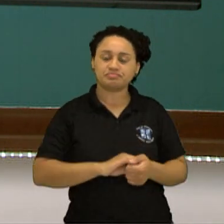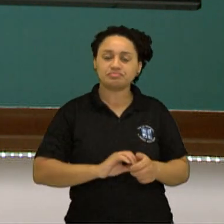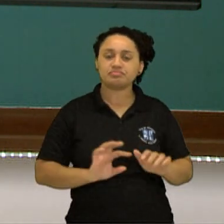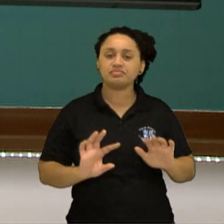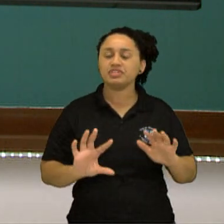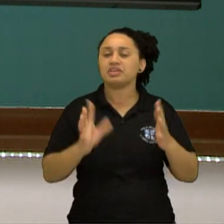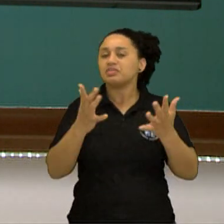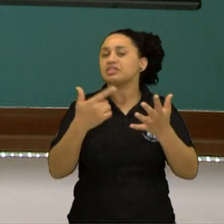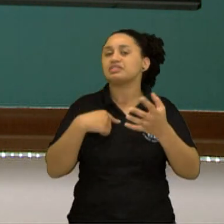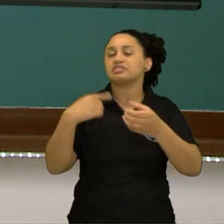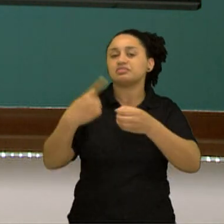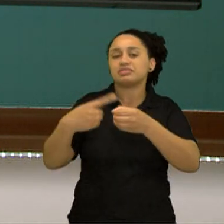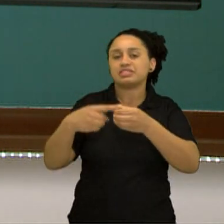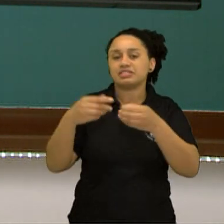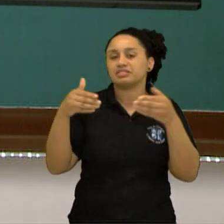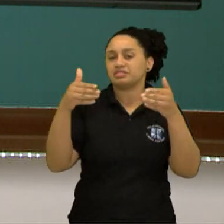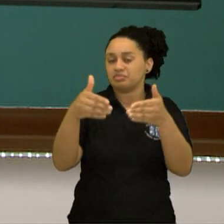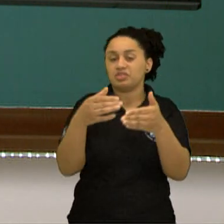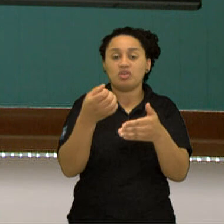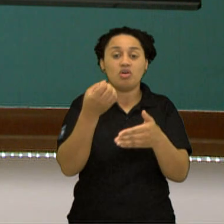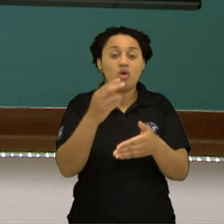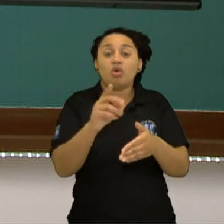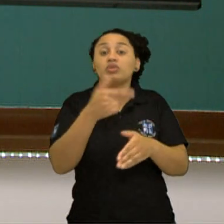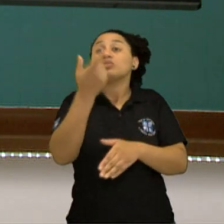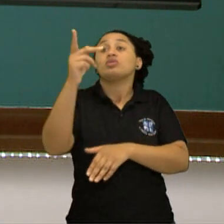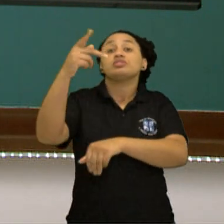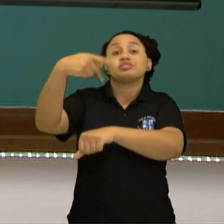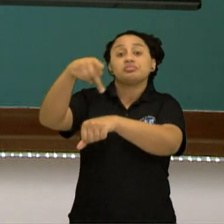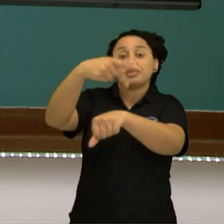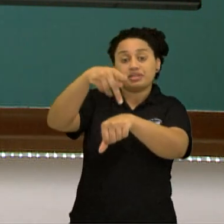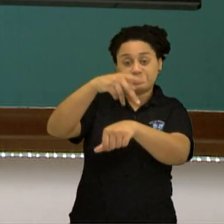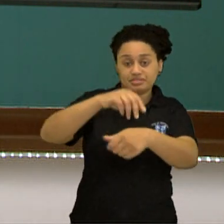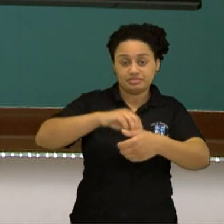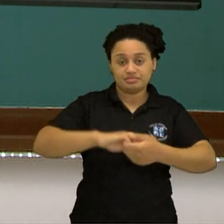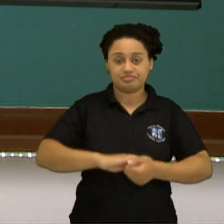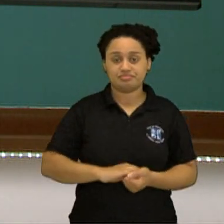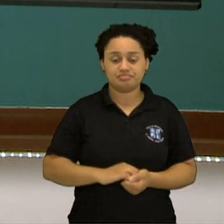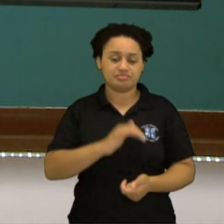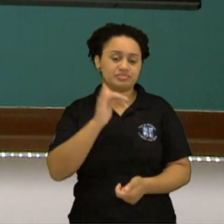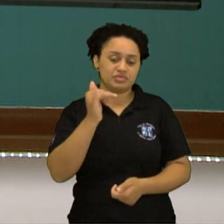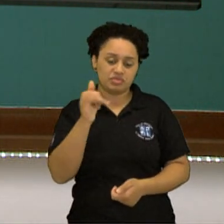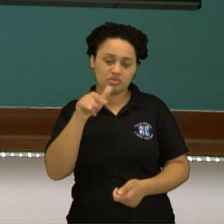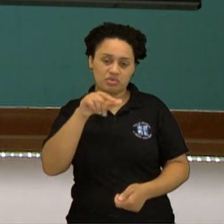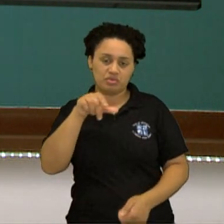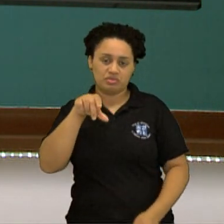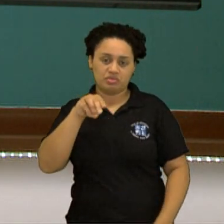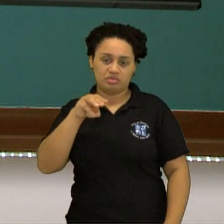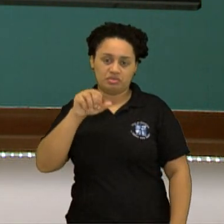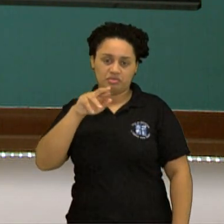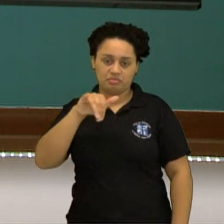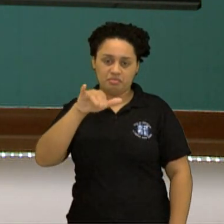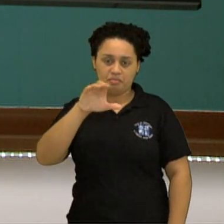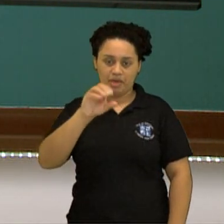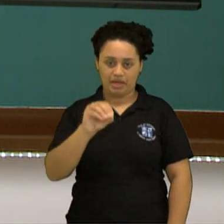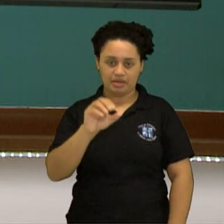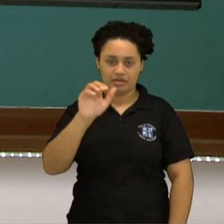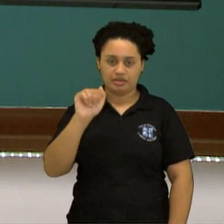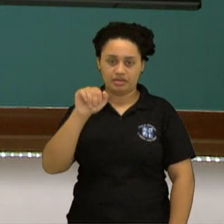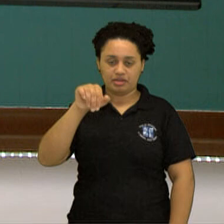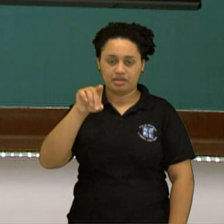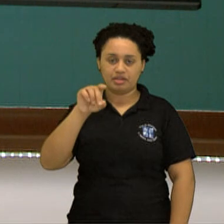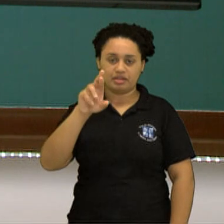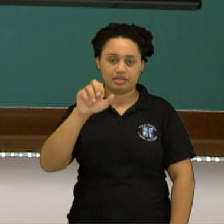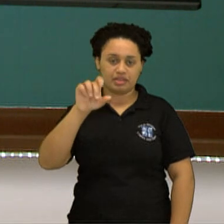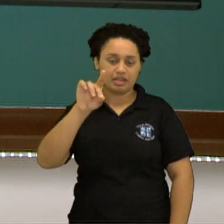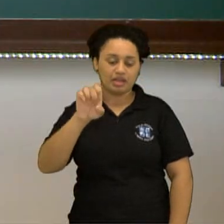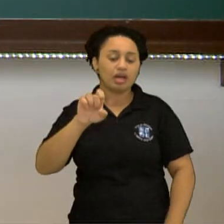em uma cidade em específico ou então em um outro país? No conto do Mário de Andrade, o espaço é a cidade